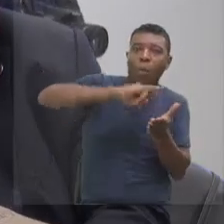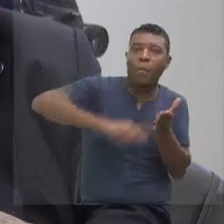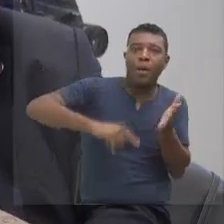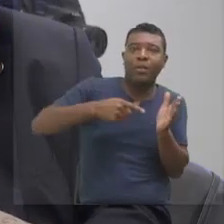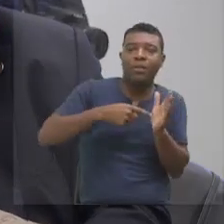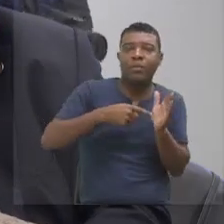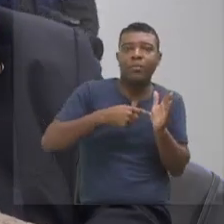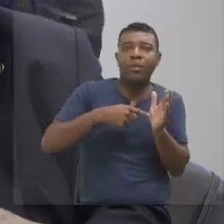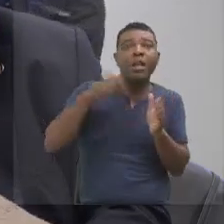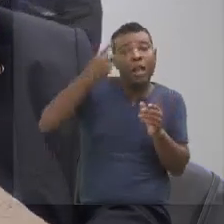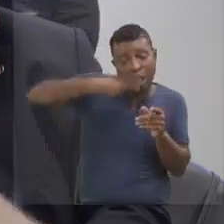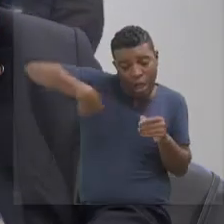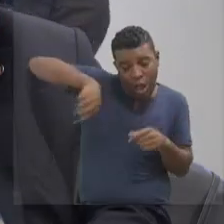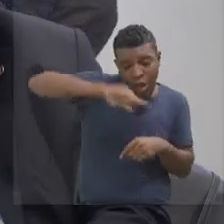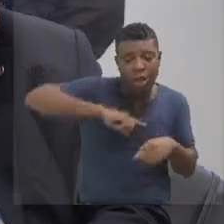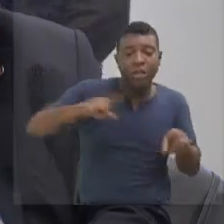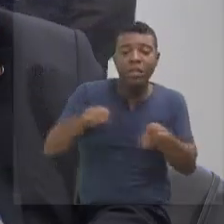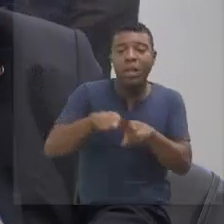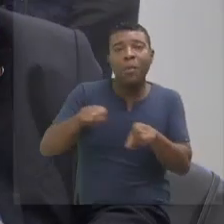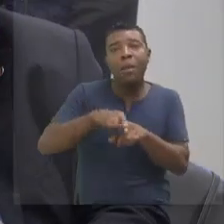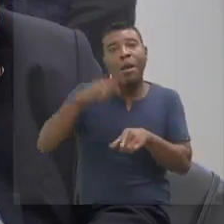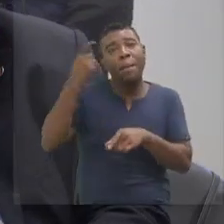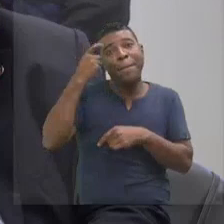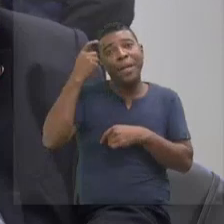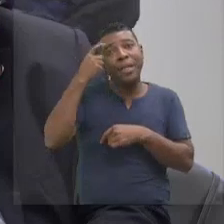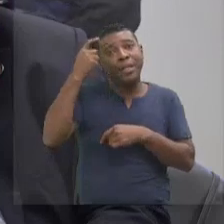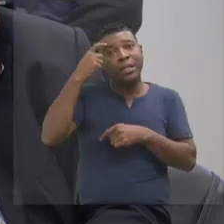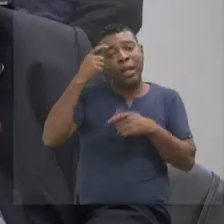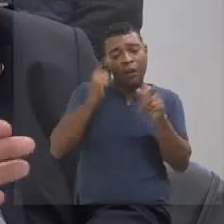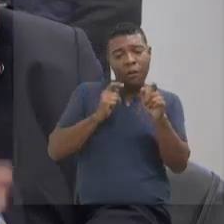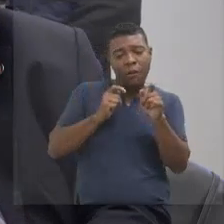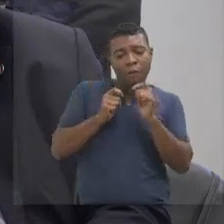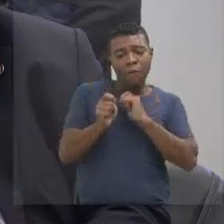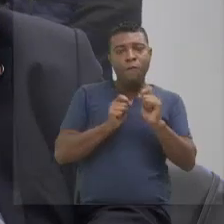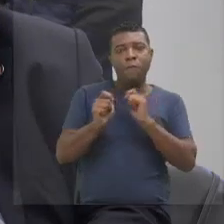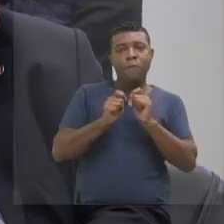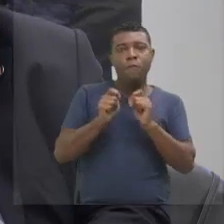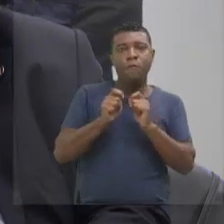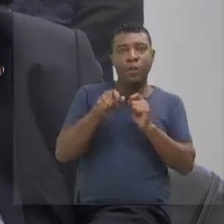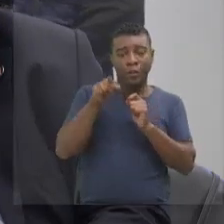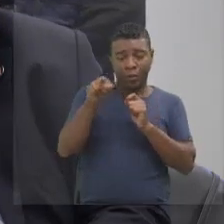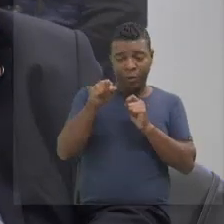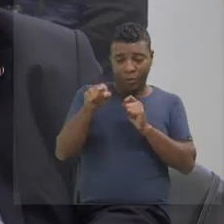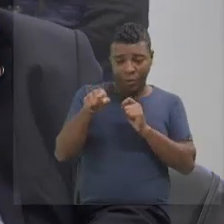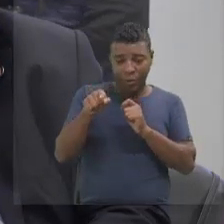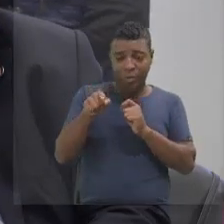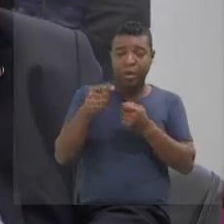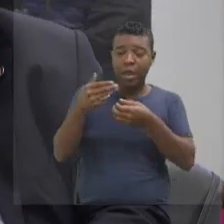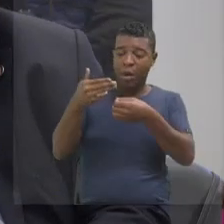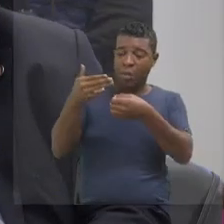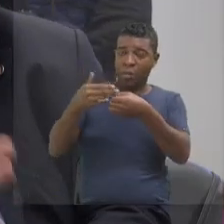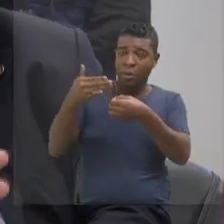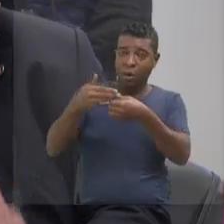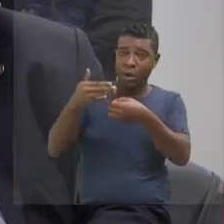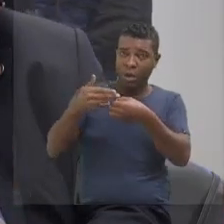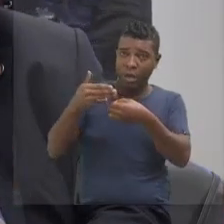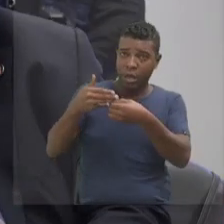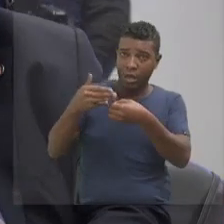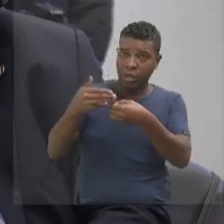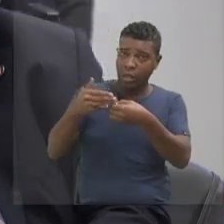secretário da economicidade hoje esse município ele tem que